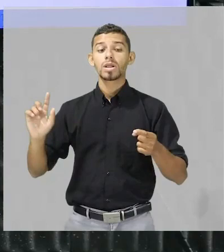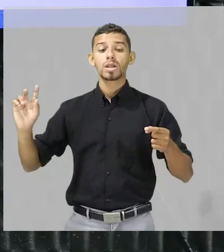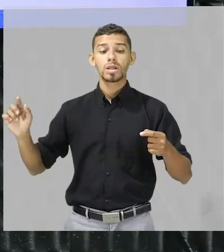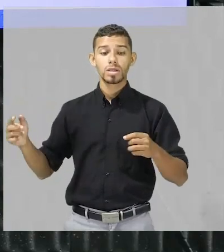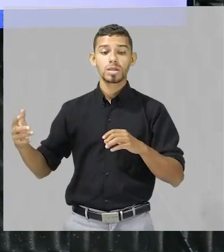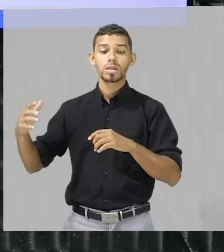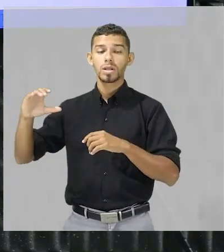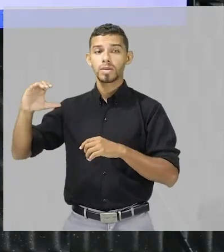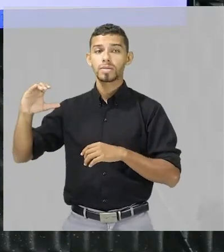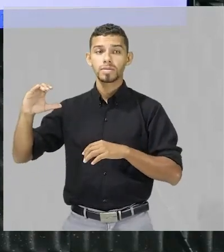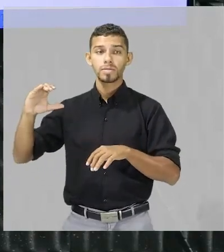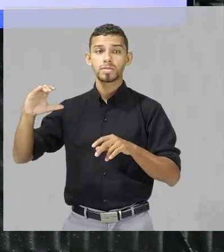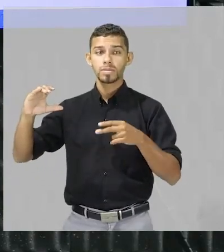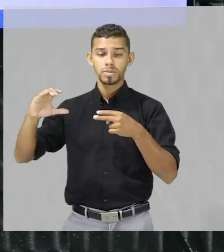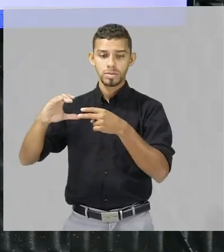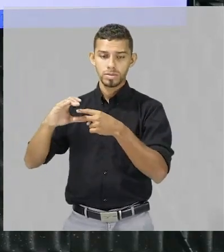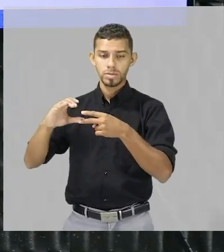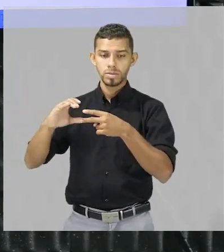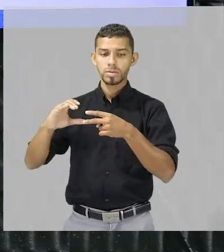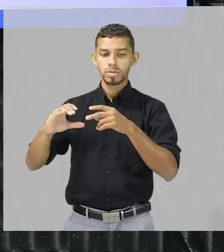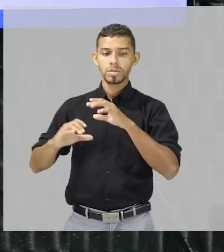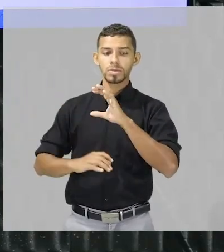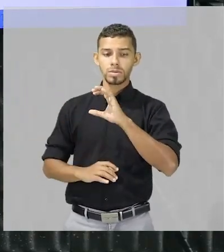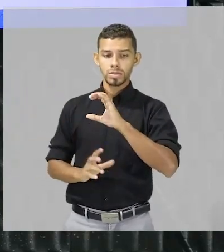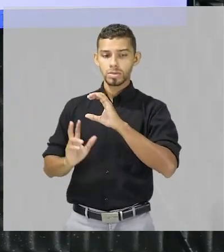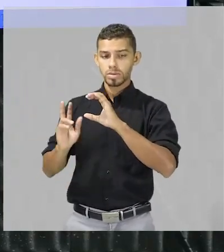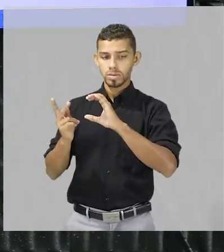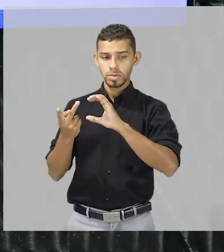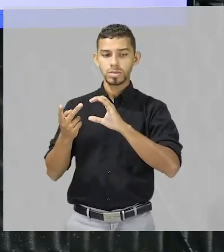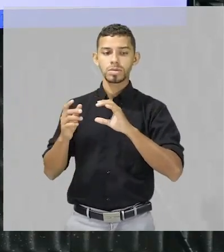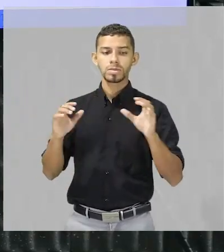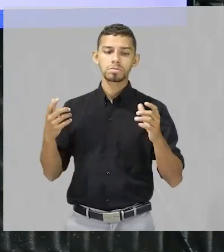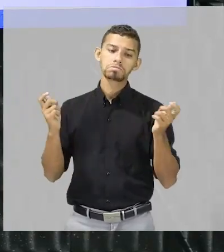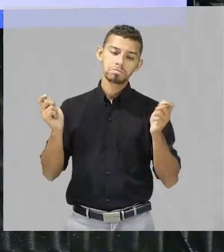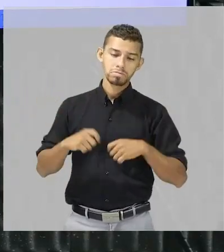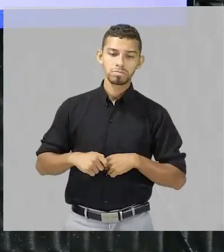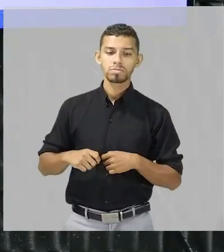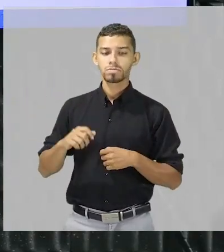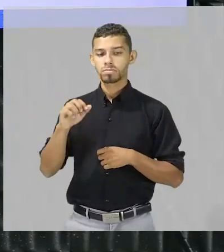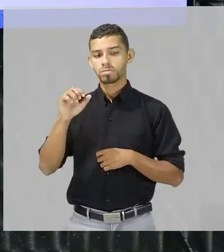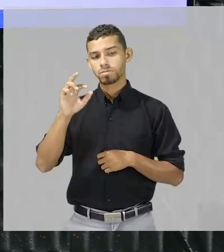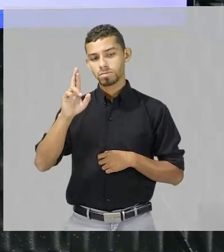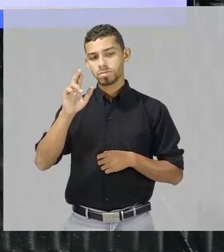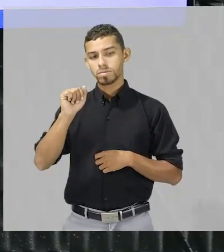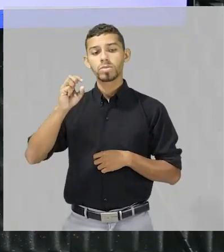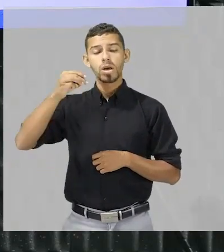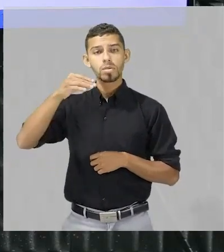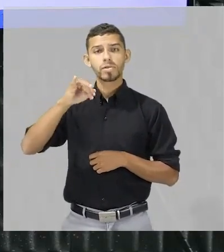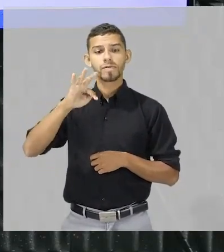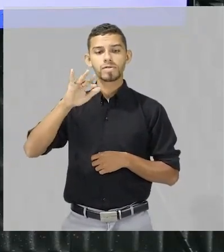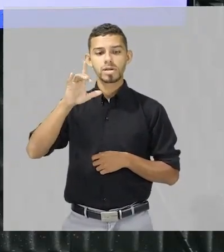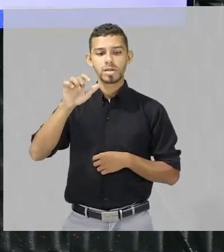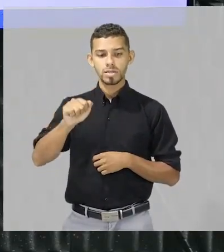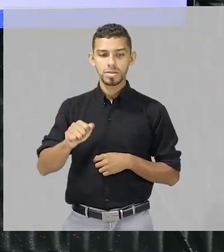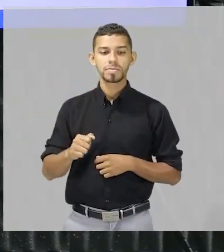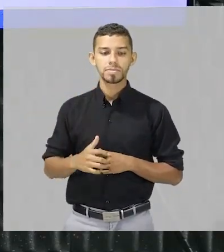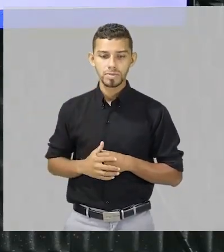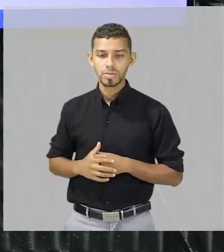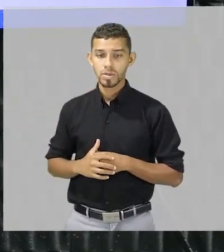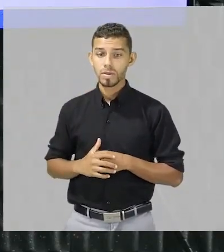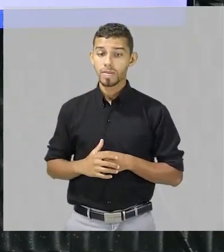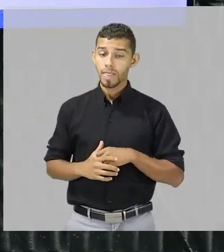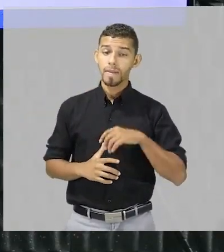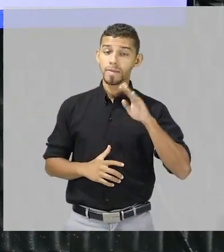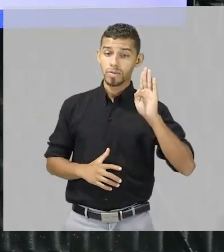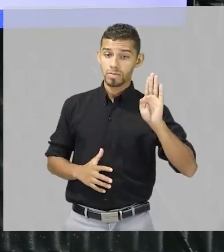ligado a esse CH, tornando a cadeia, portando uma cadeia ramificada. O